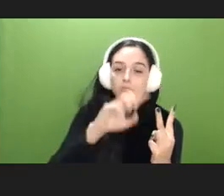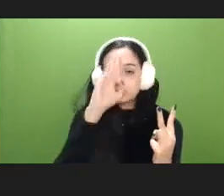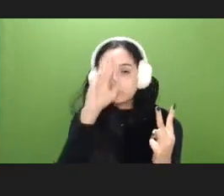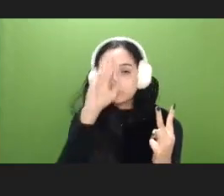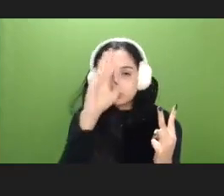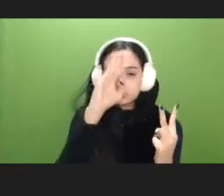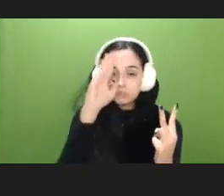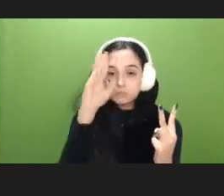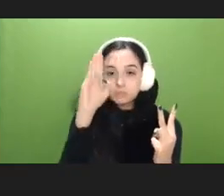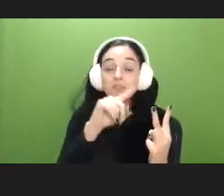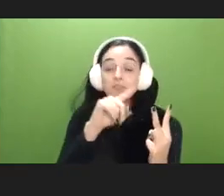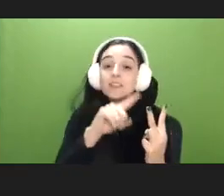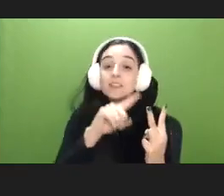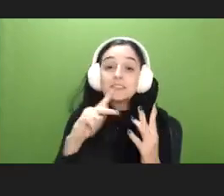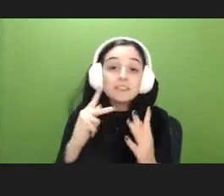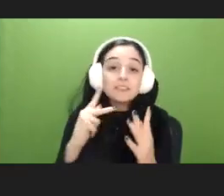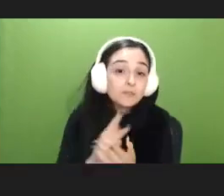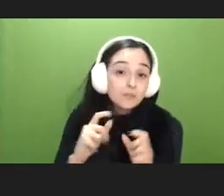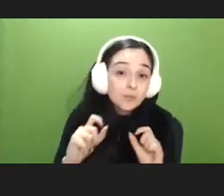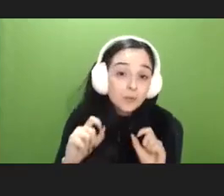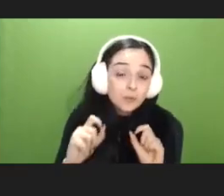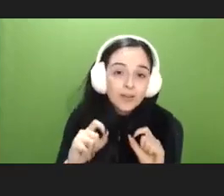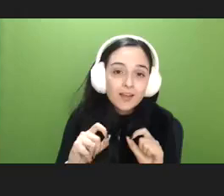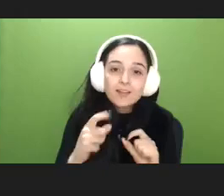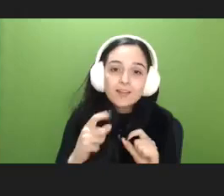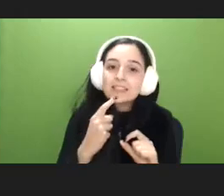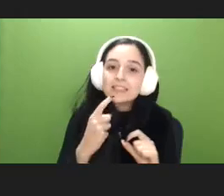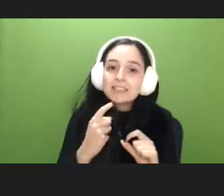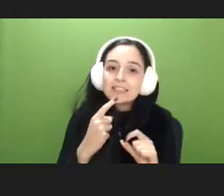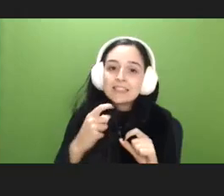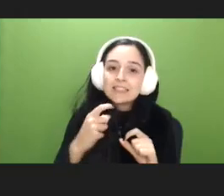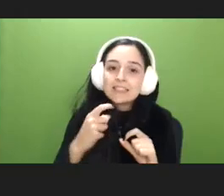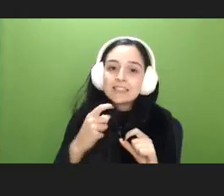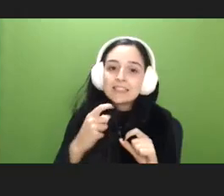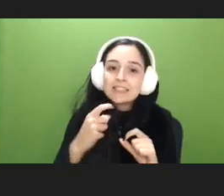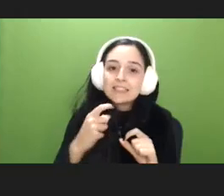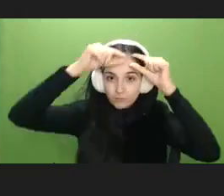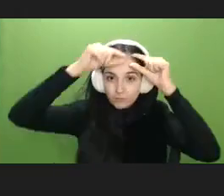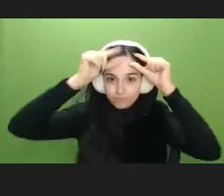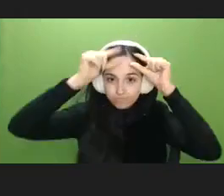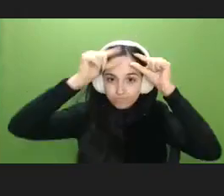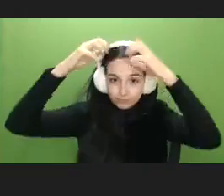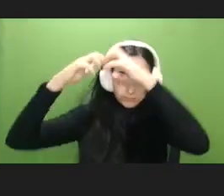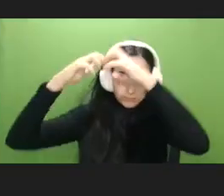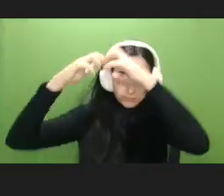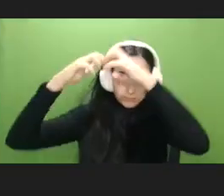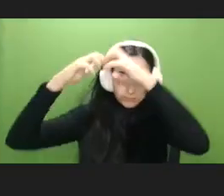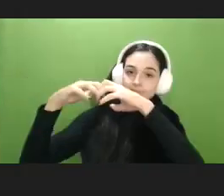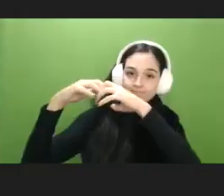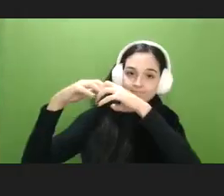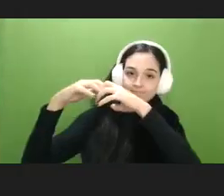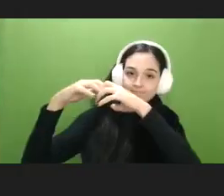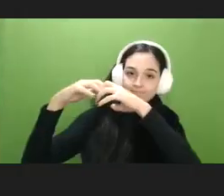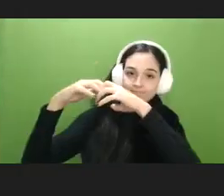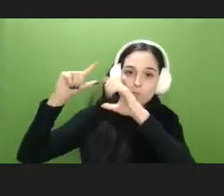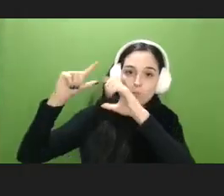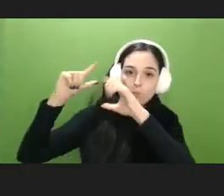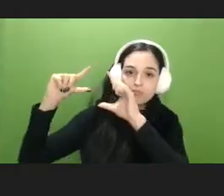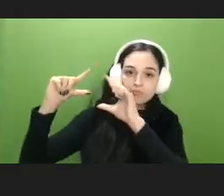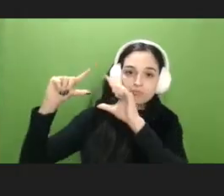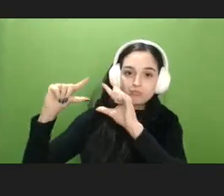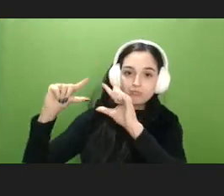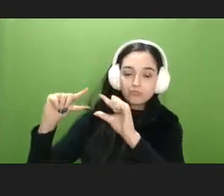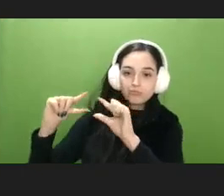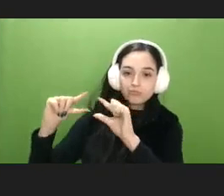do sangue no cérebro, porque o coração teve um batimento